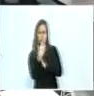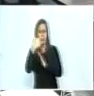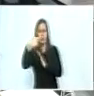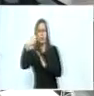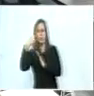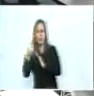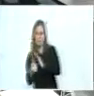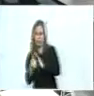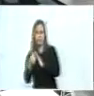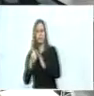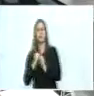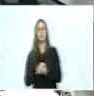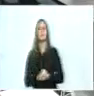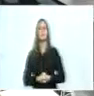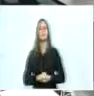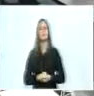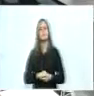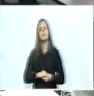001/2016.